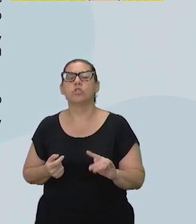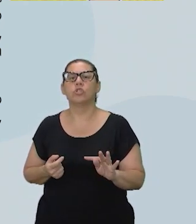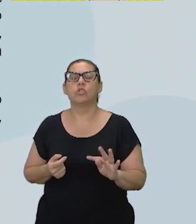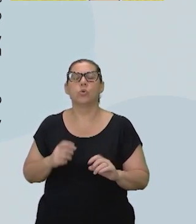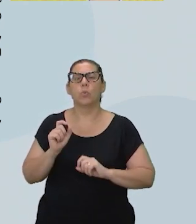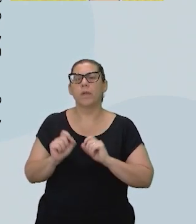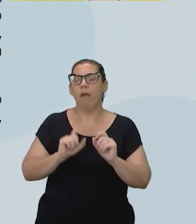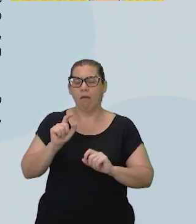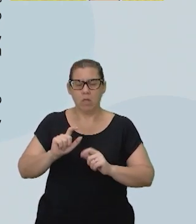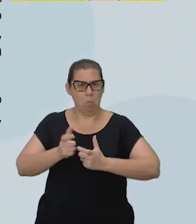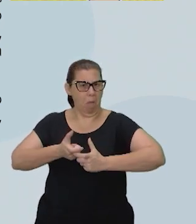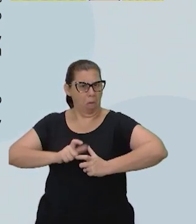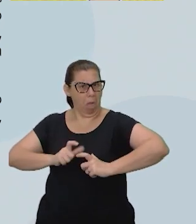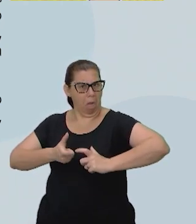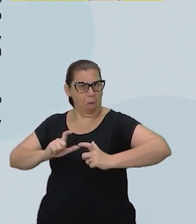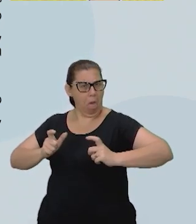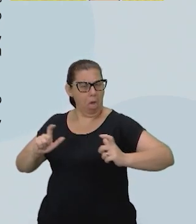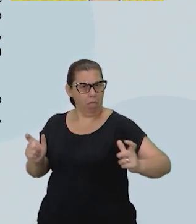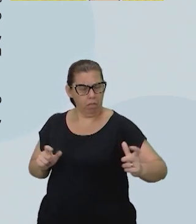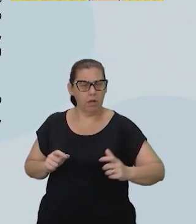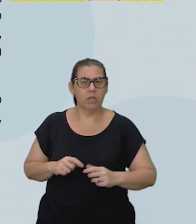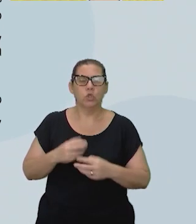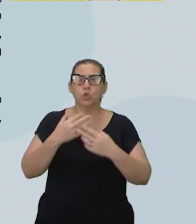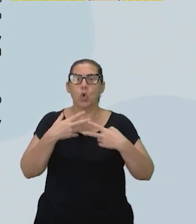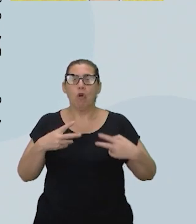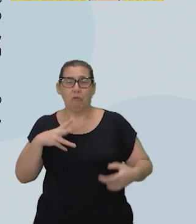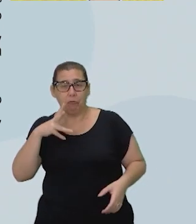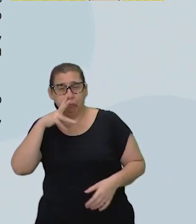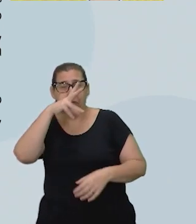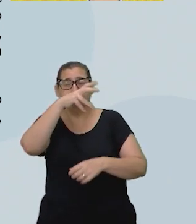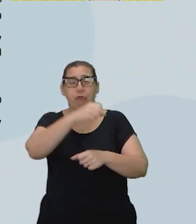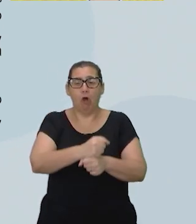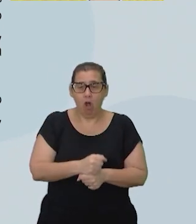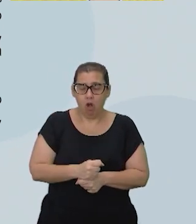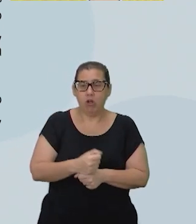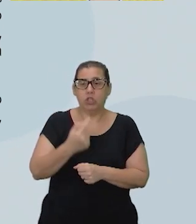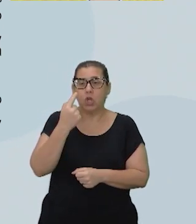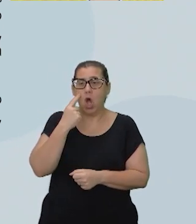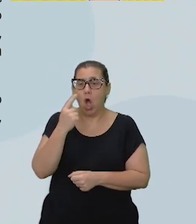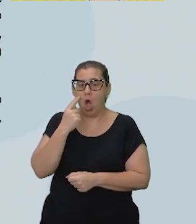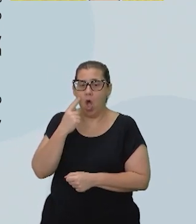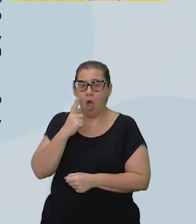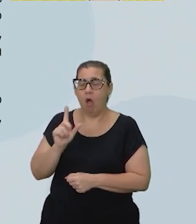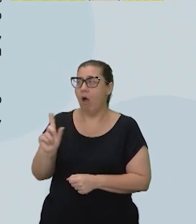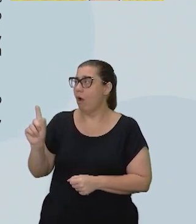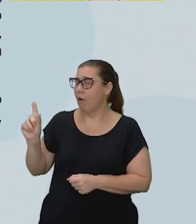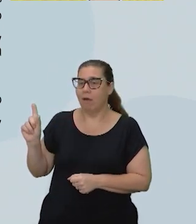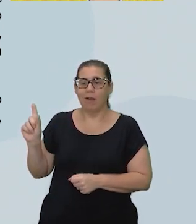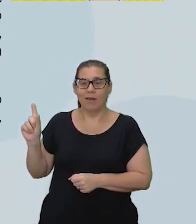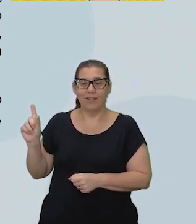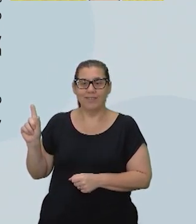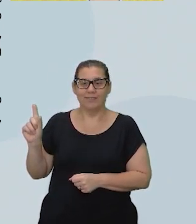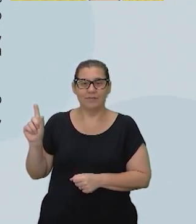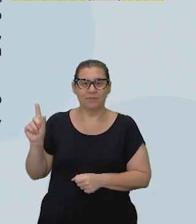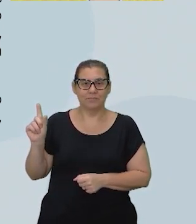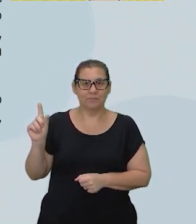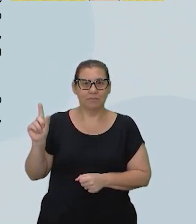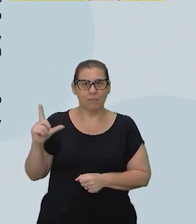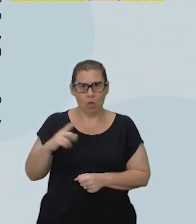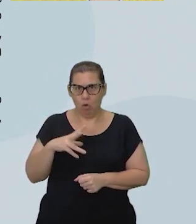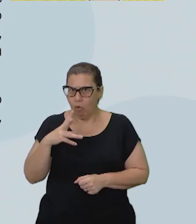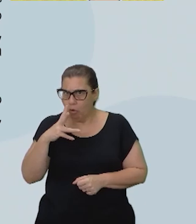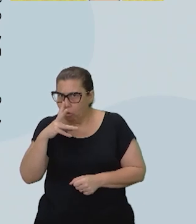nesse exagero, a gente sempre vê as cores, né, muito fortes. Olha aqui, ó, né, nessa imagem que nós temos aqui, né? Nós temos aqui cores